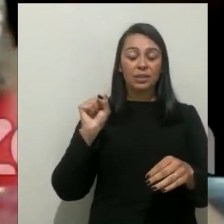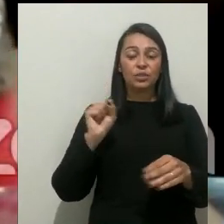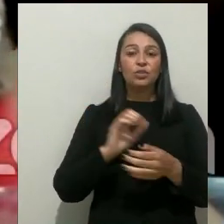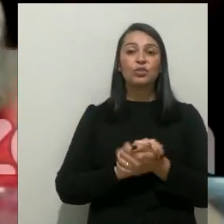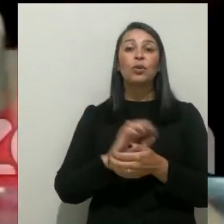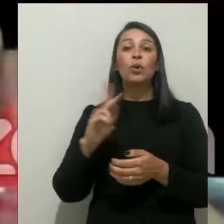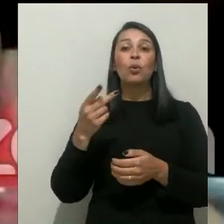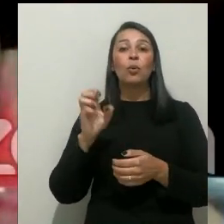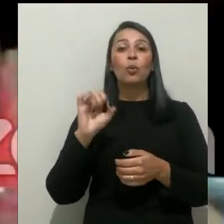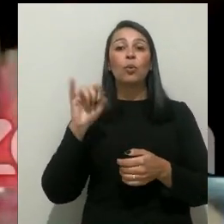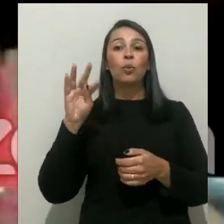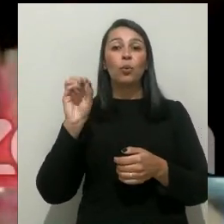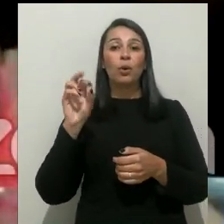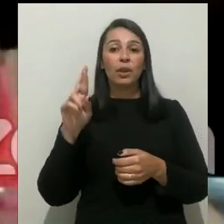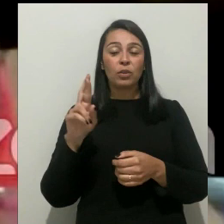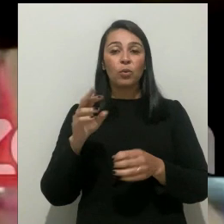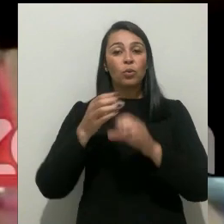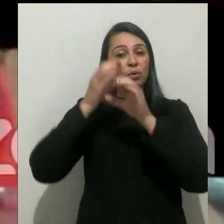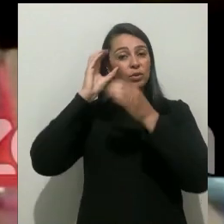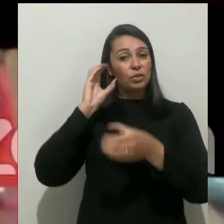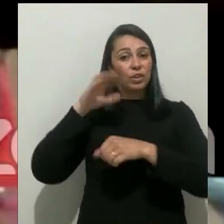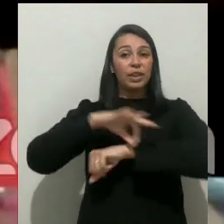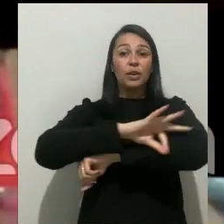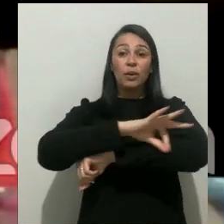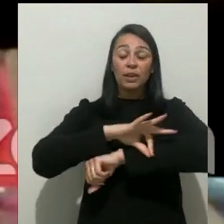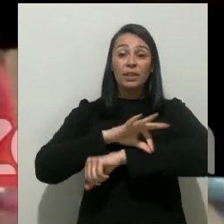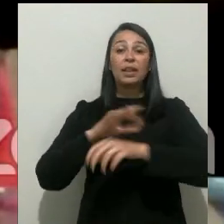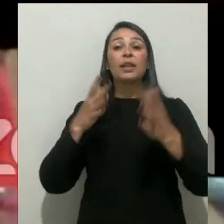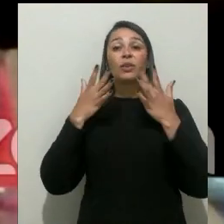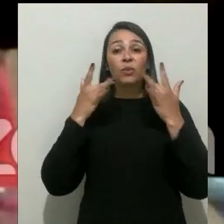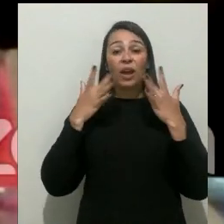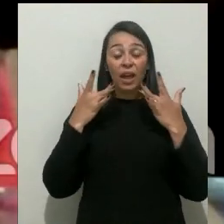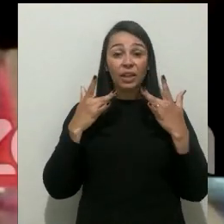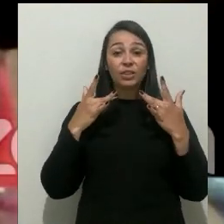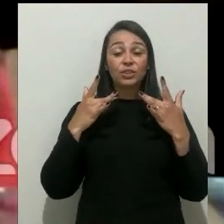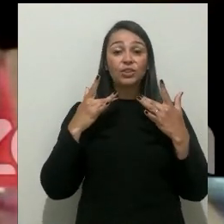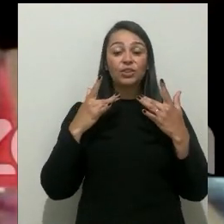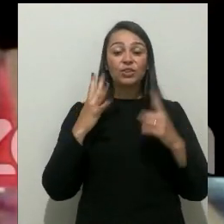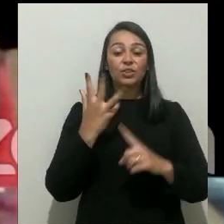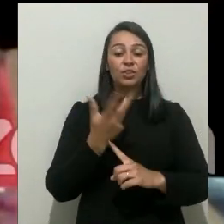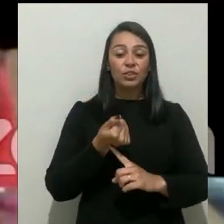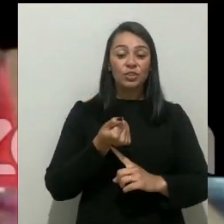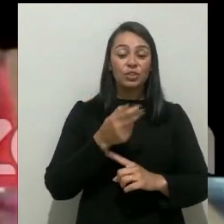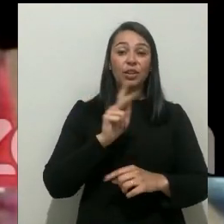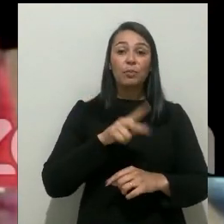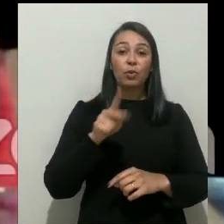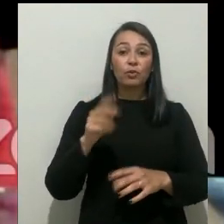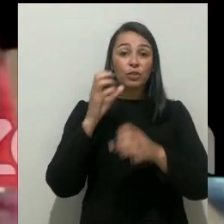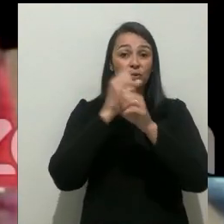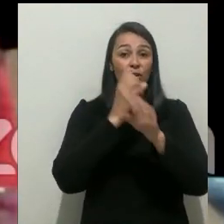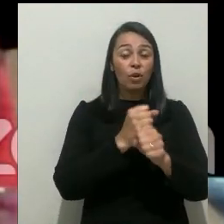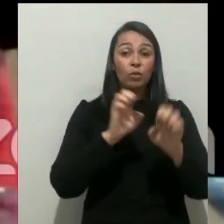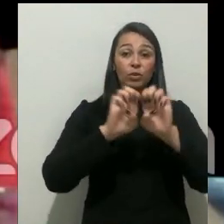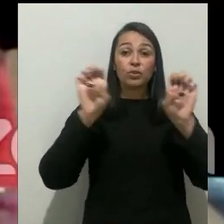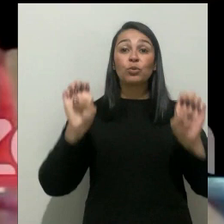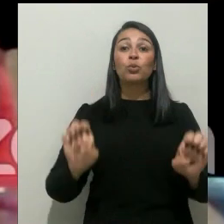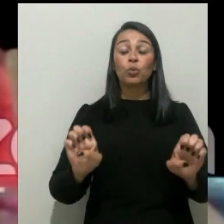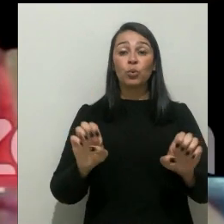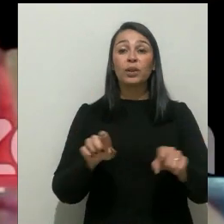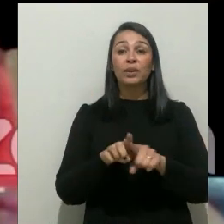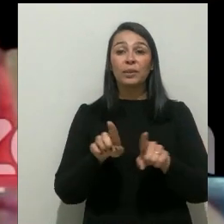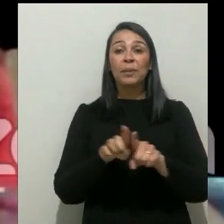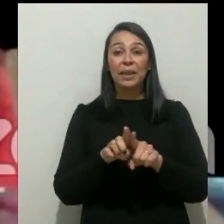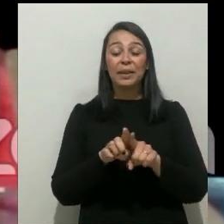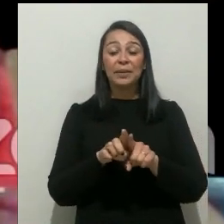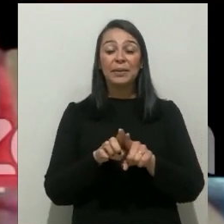era arquiteto, engenheiro, artista e professor de cálculo estrutural. Olha só que nada